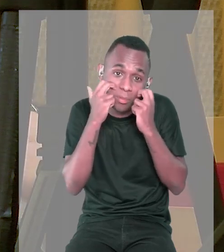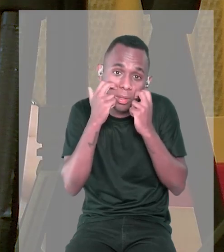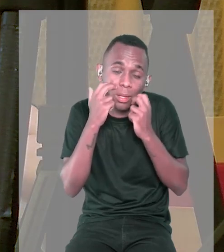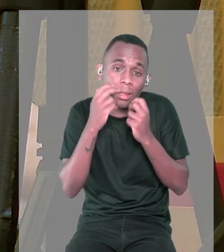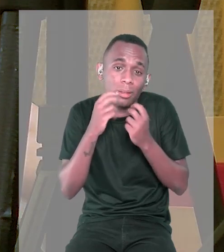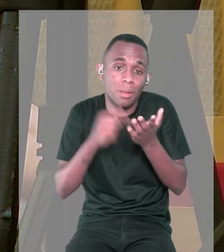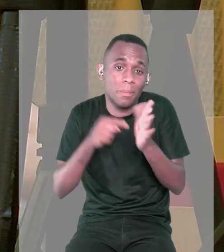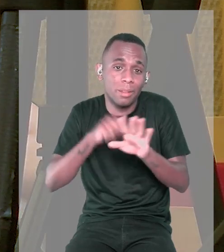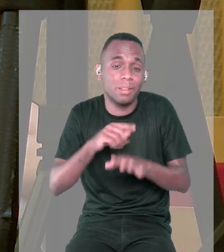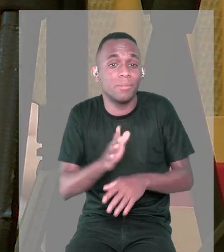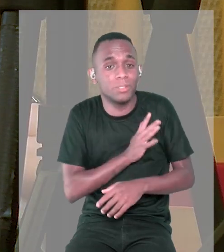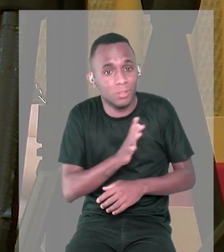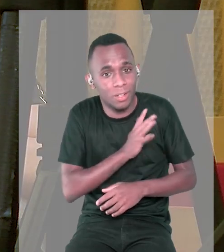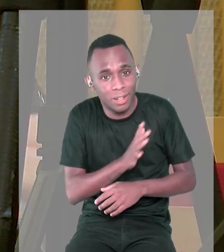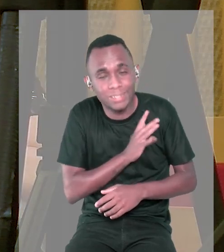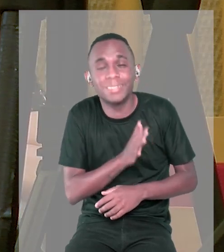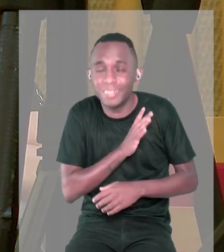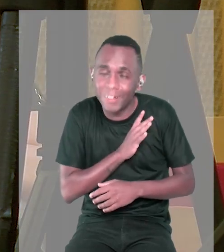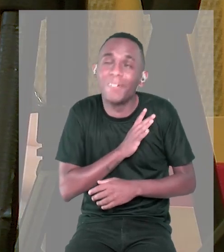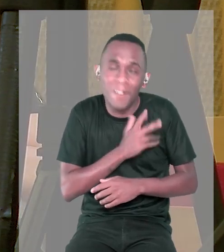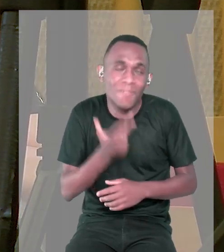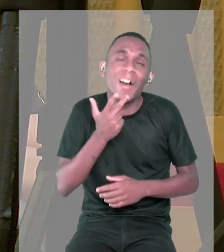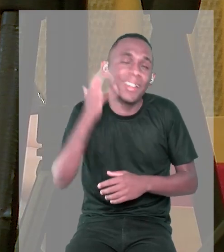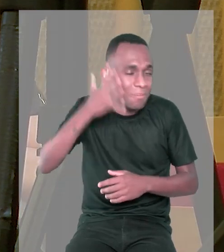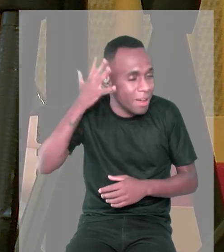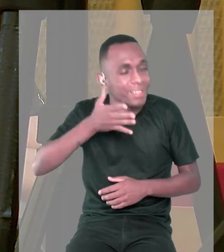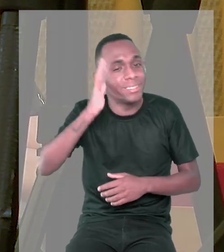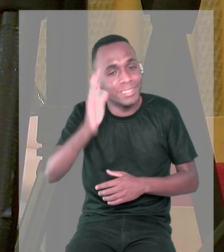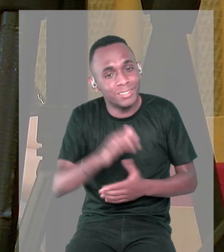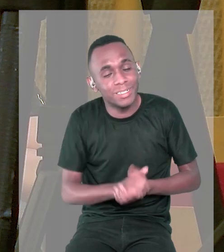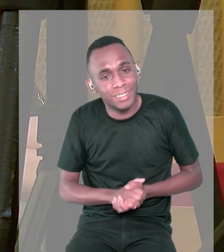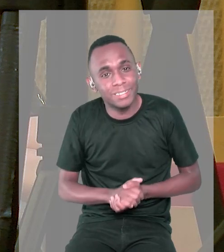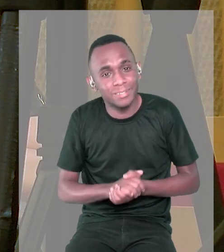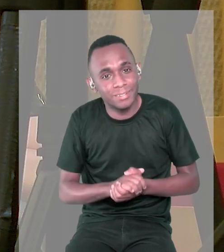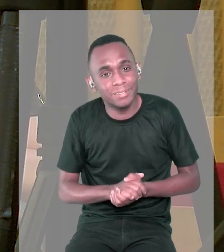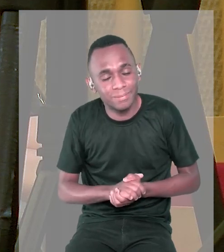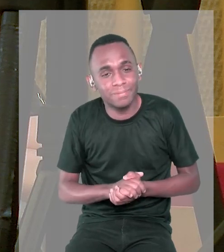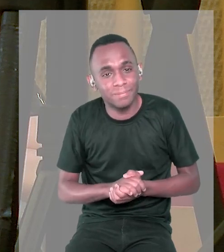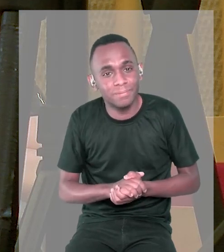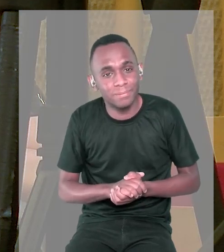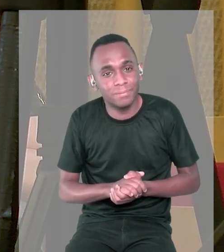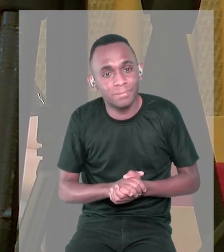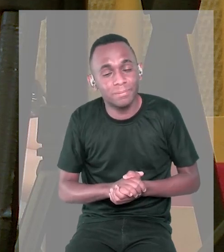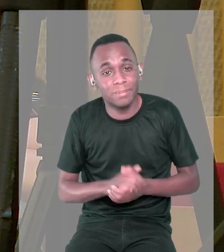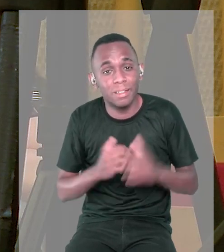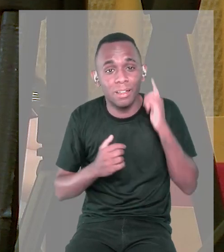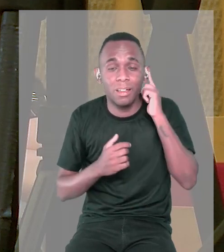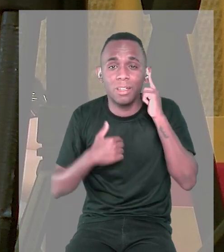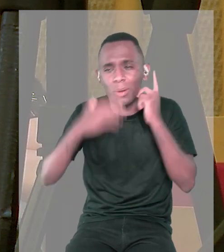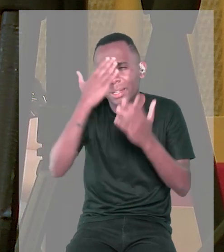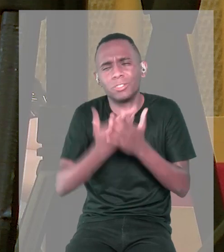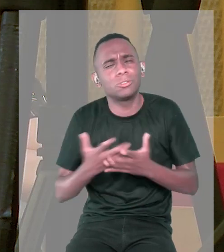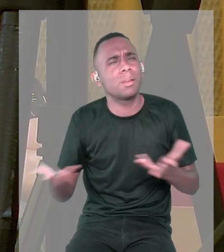Mas chega em frente. O que eu acho fantástico, por quê? Porque é a forma como